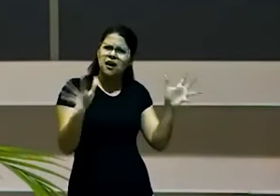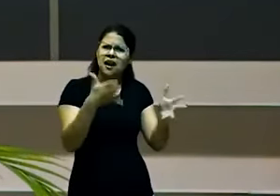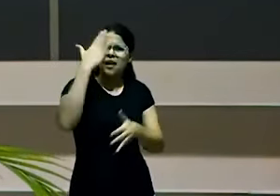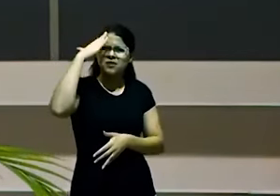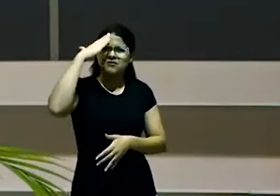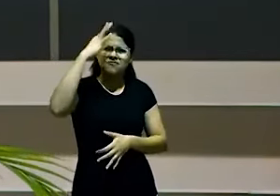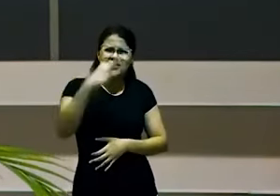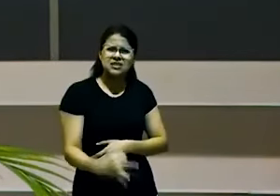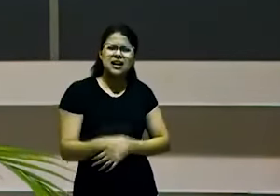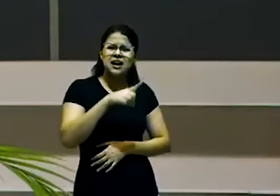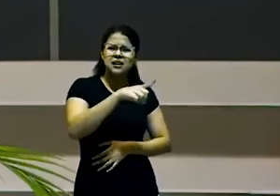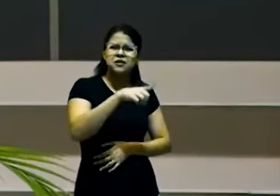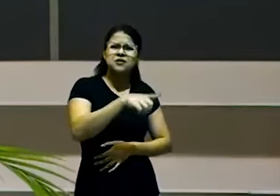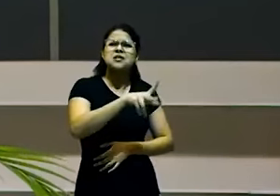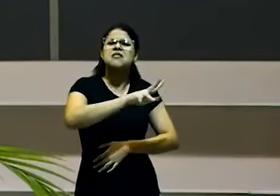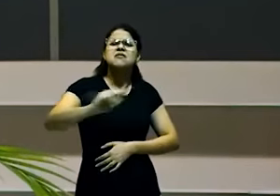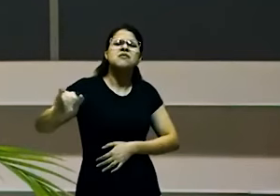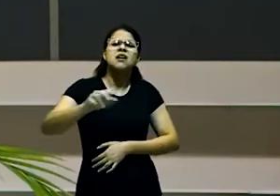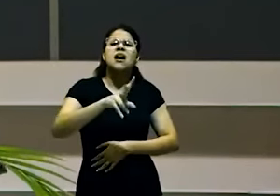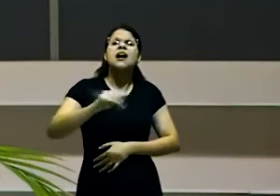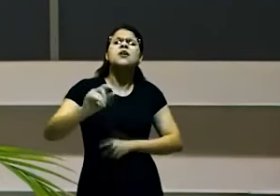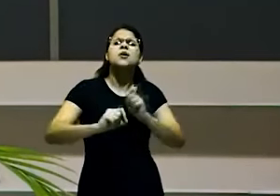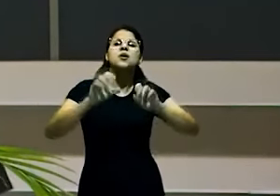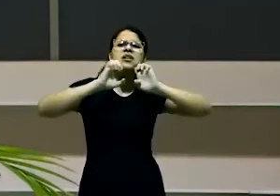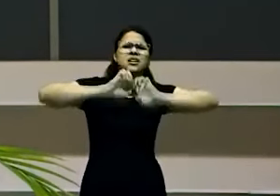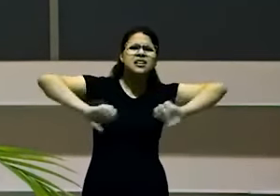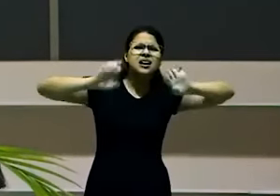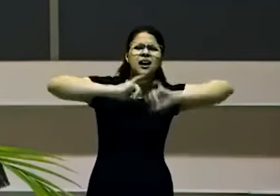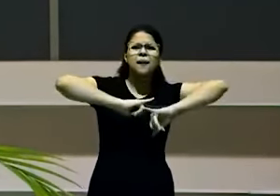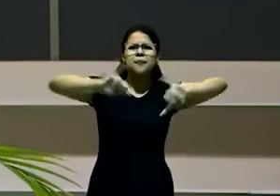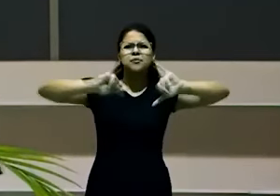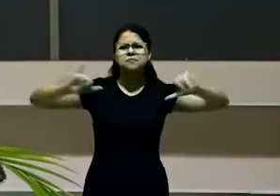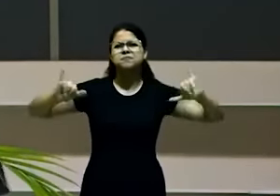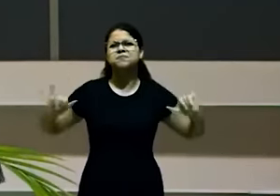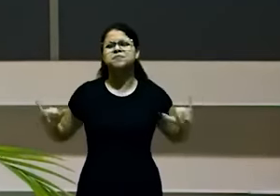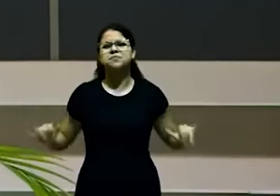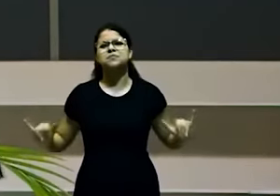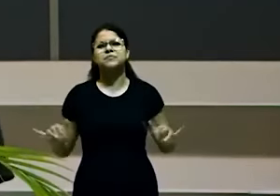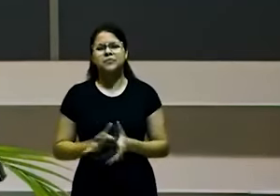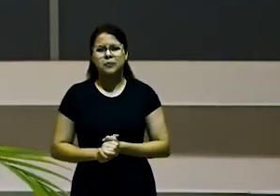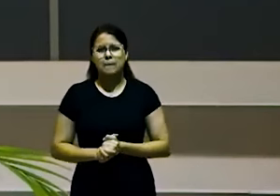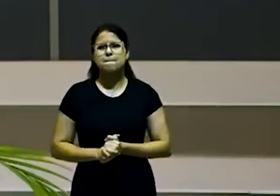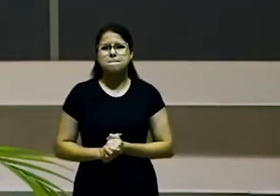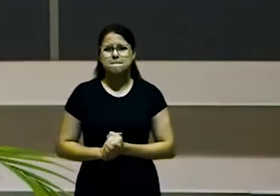certeza que você vai ser alguém escolhido fortemente com poder nas minhas